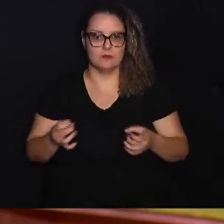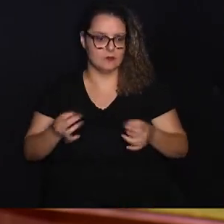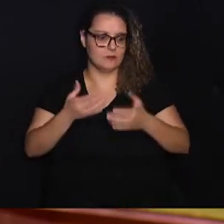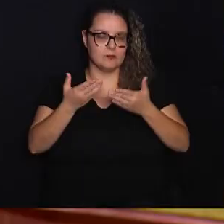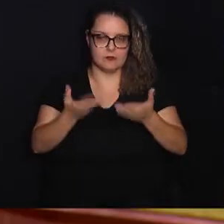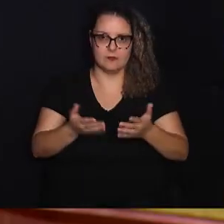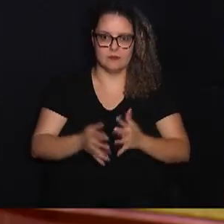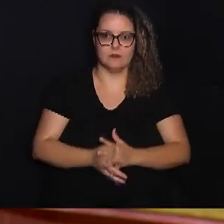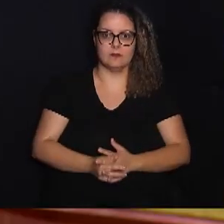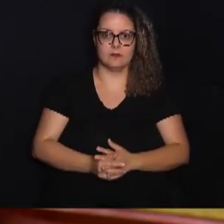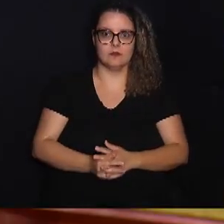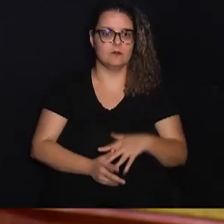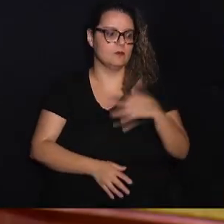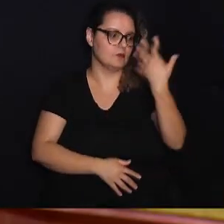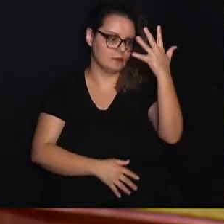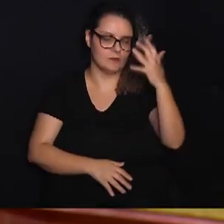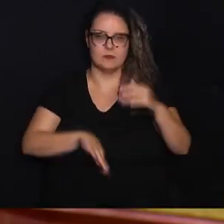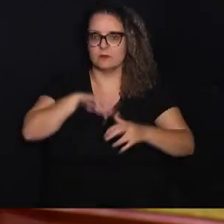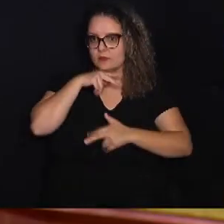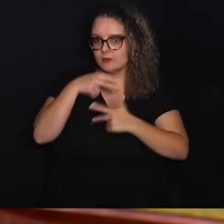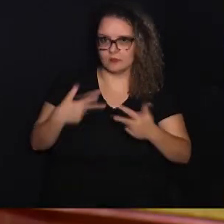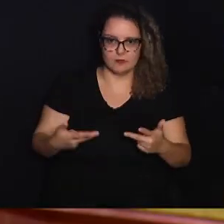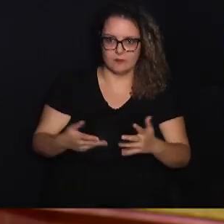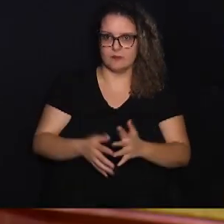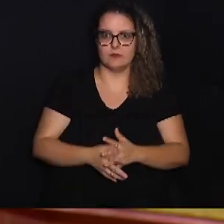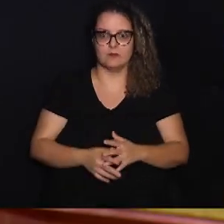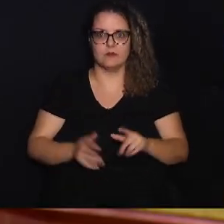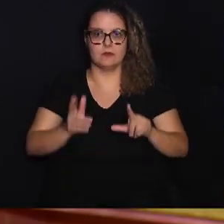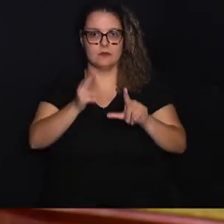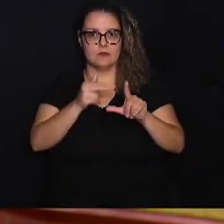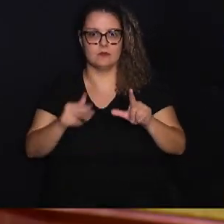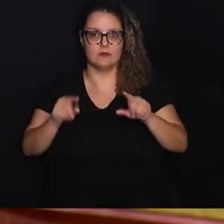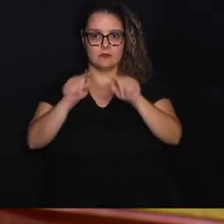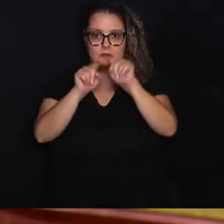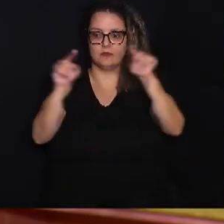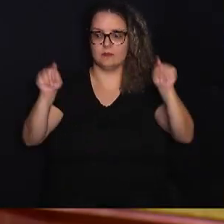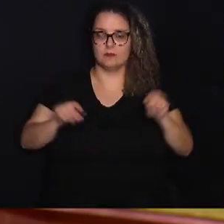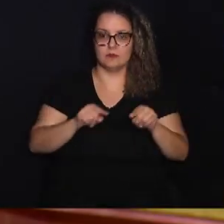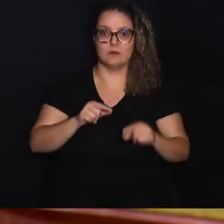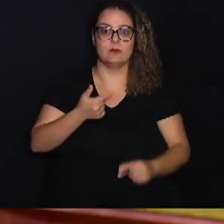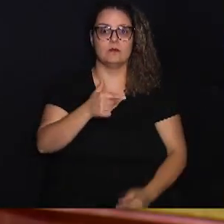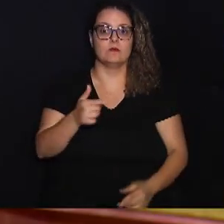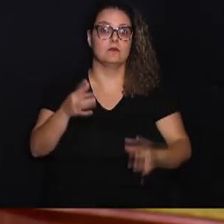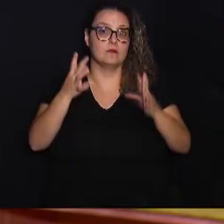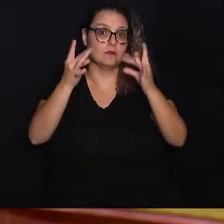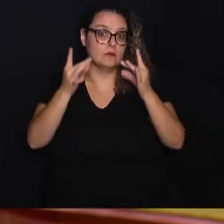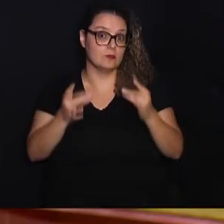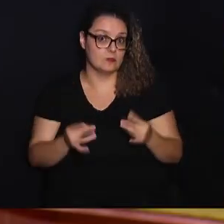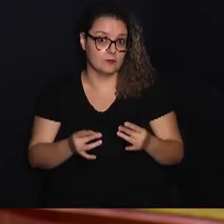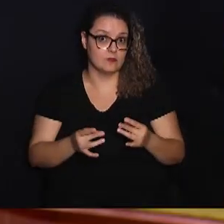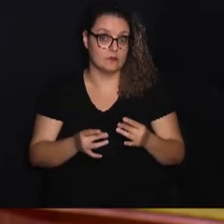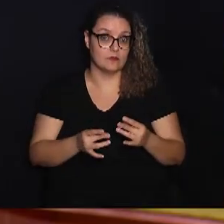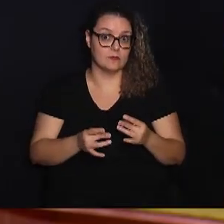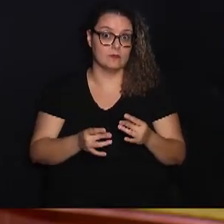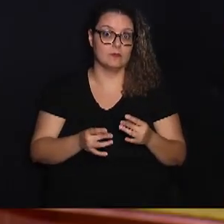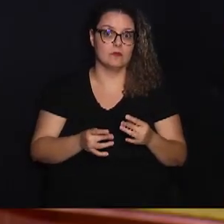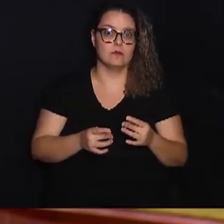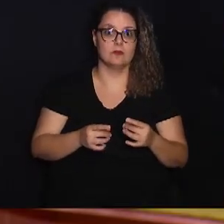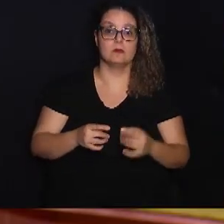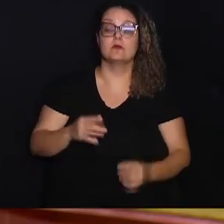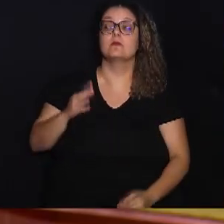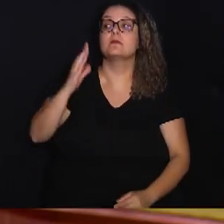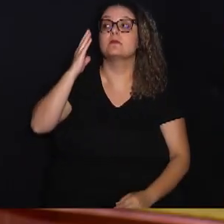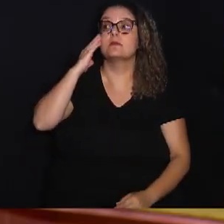ou uma árvore, ou um animal nos desenhos de lousa, não tem tantos detalhes. Porque a criança